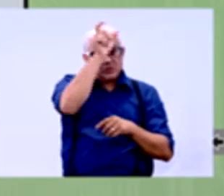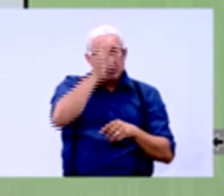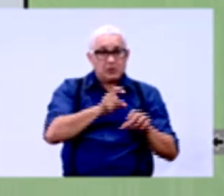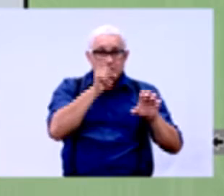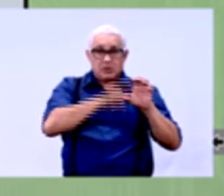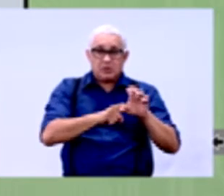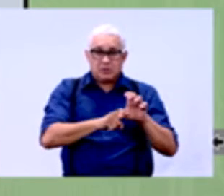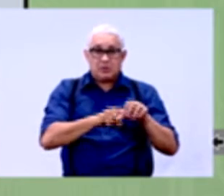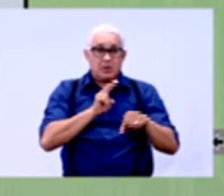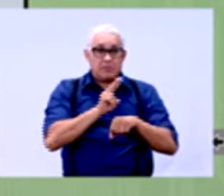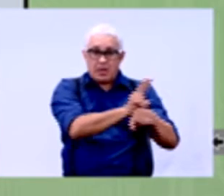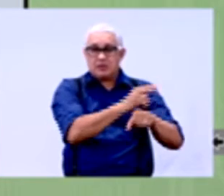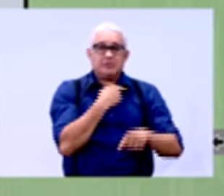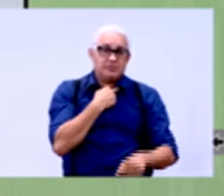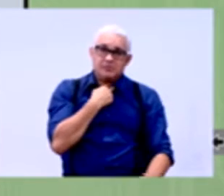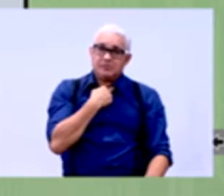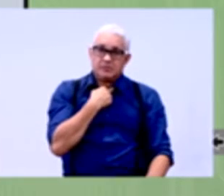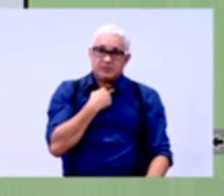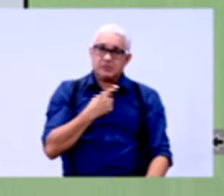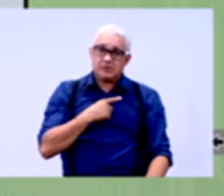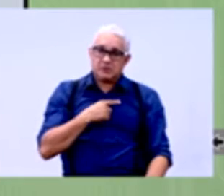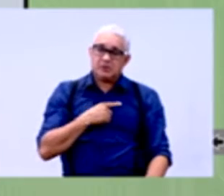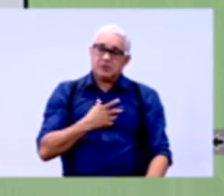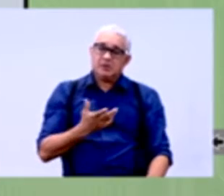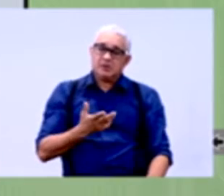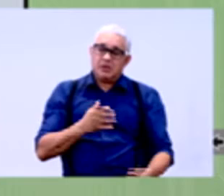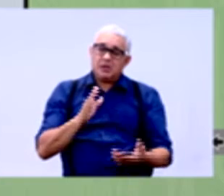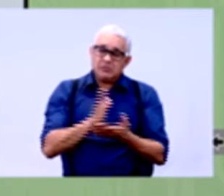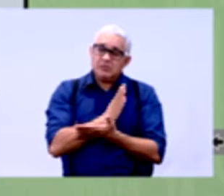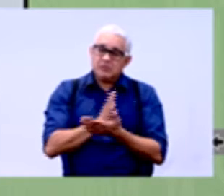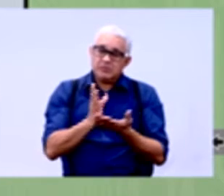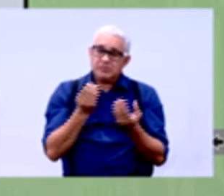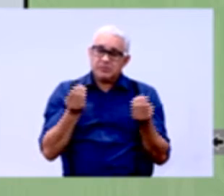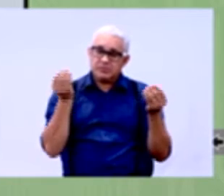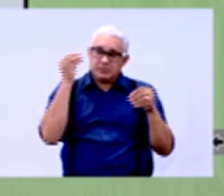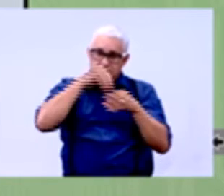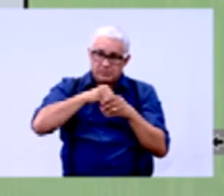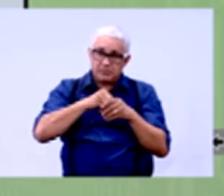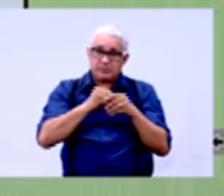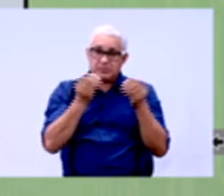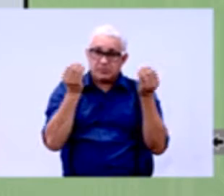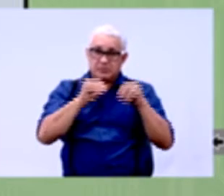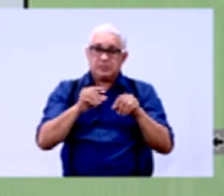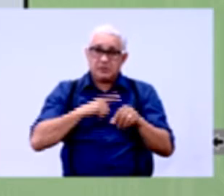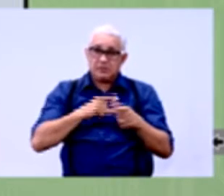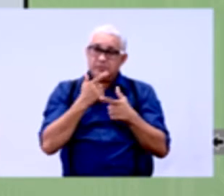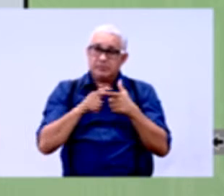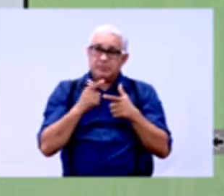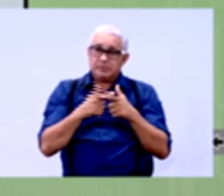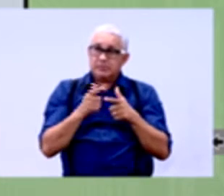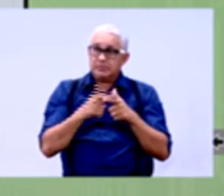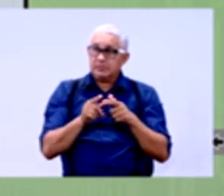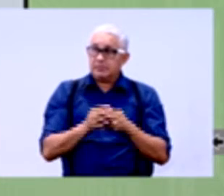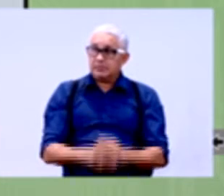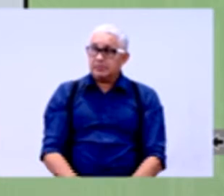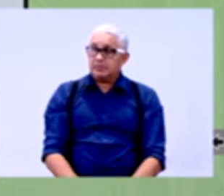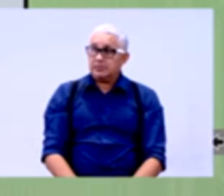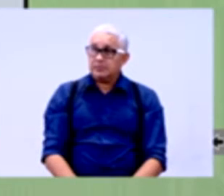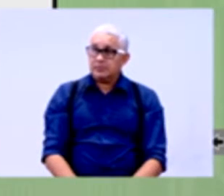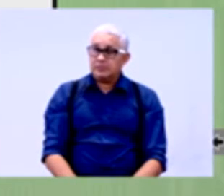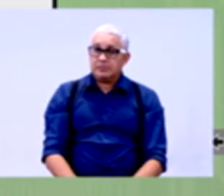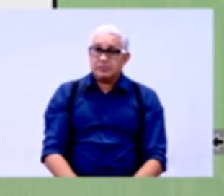empréstimo. Então essas aí são as exceções que devem ser lançadas no caso de termos problema com